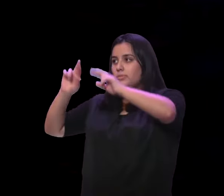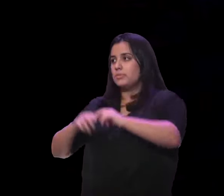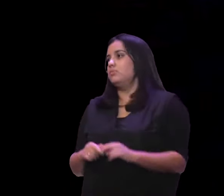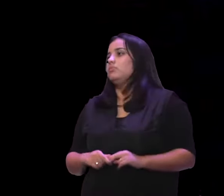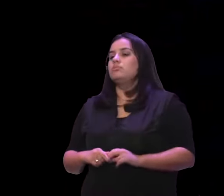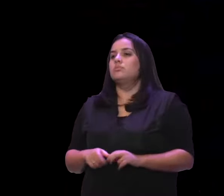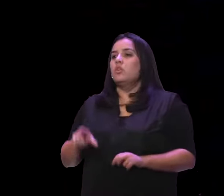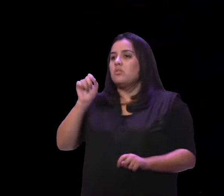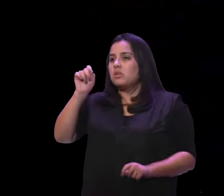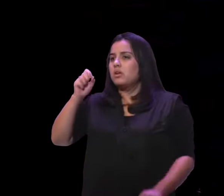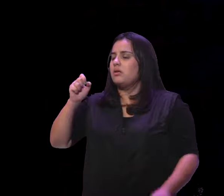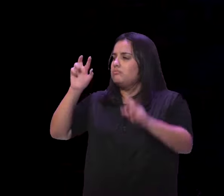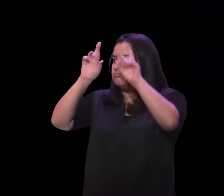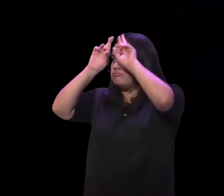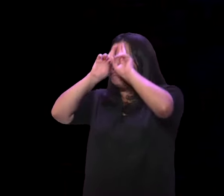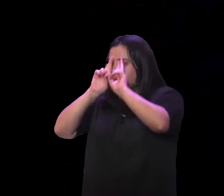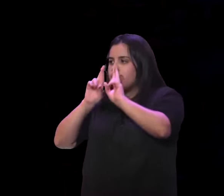ser reverentes.